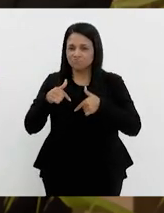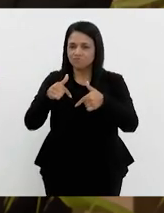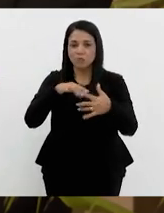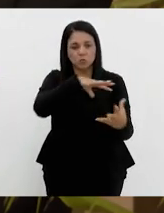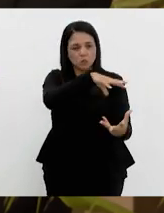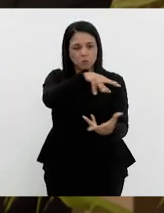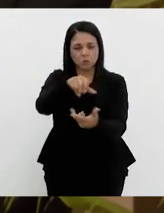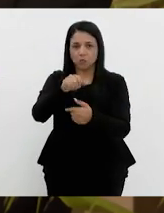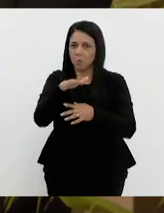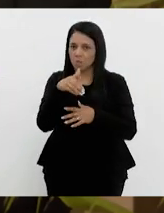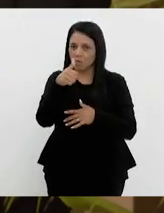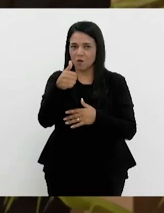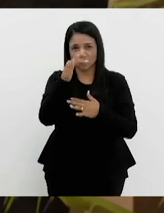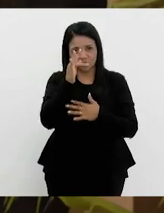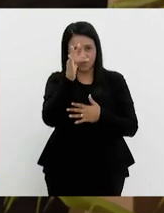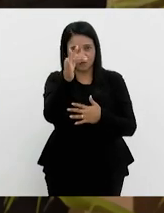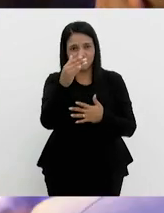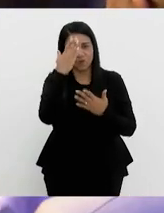muito obrigado